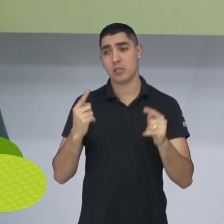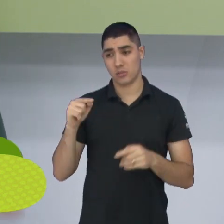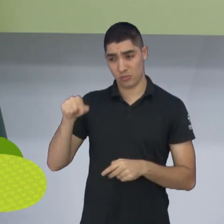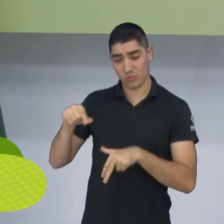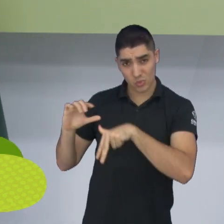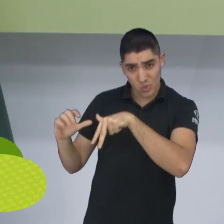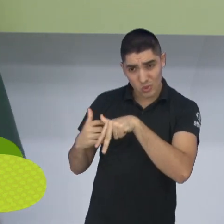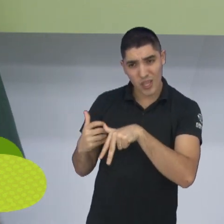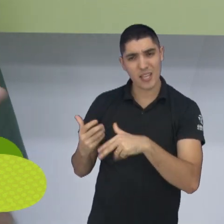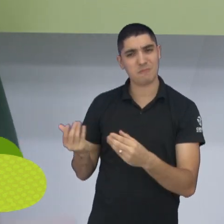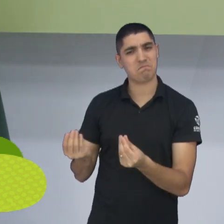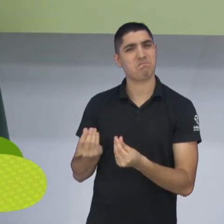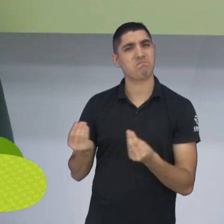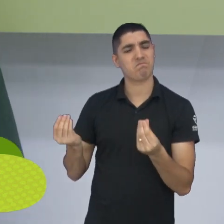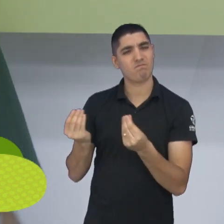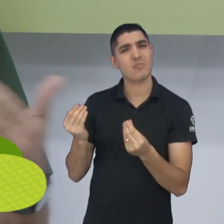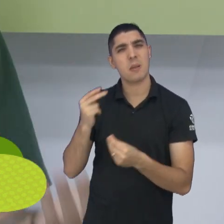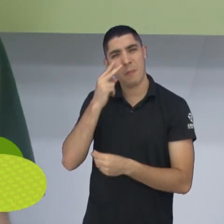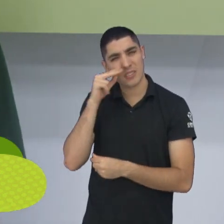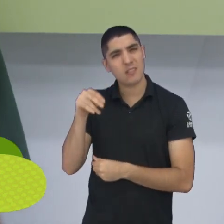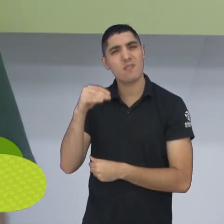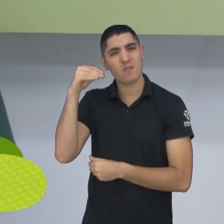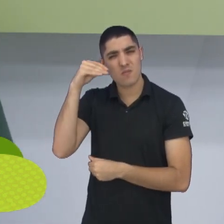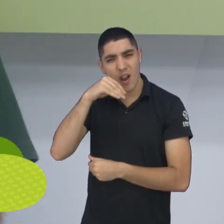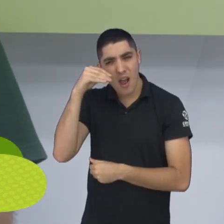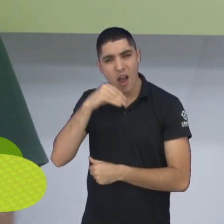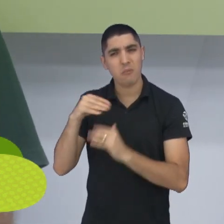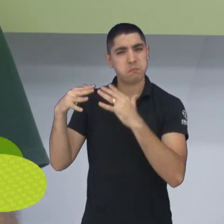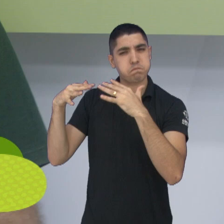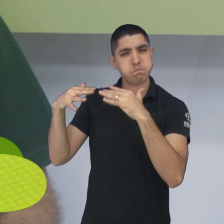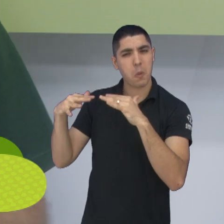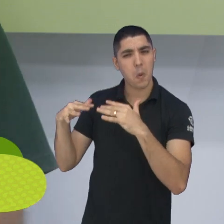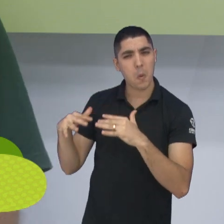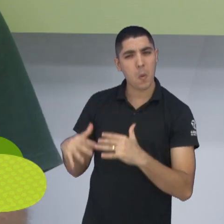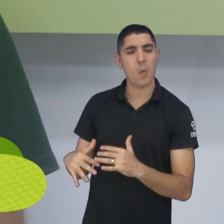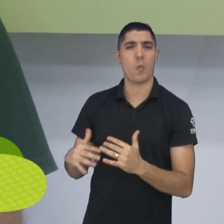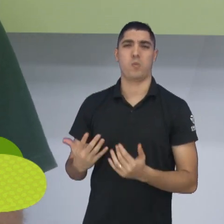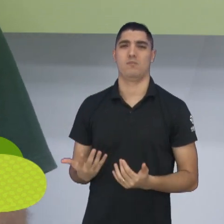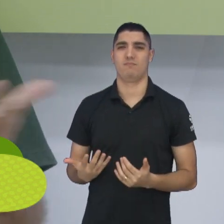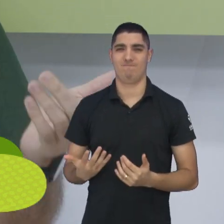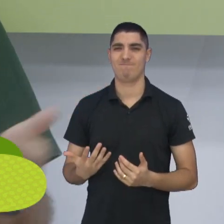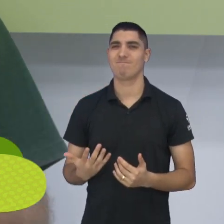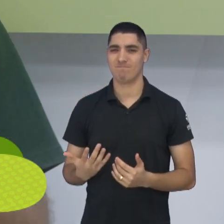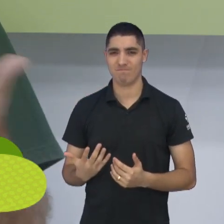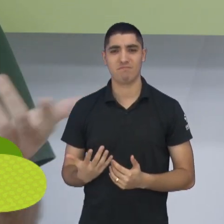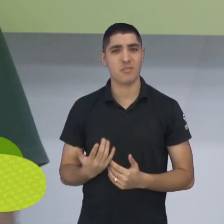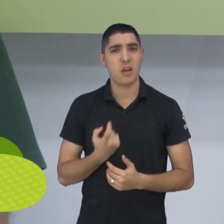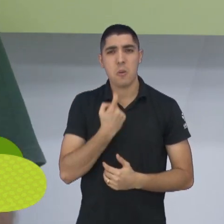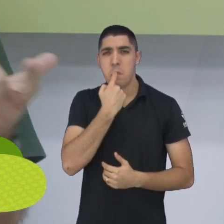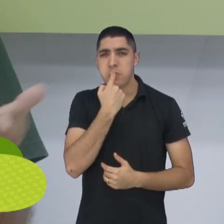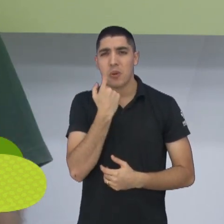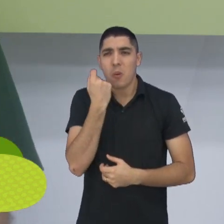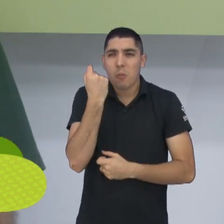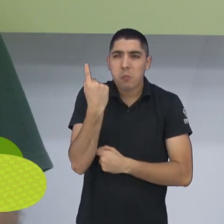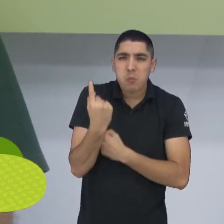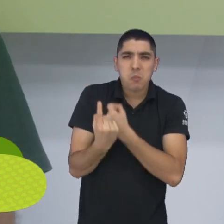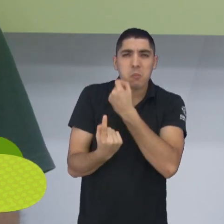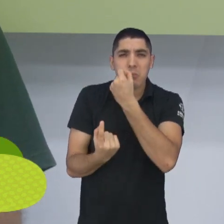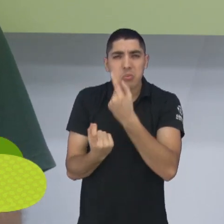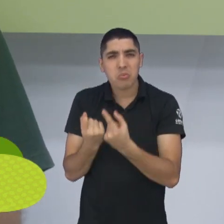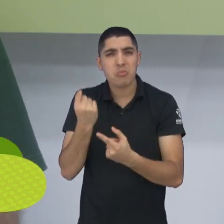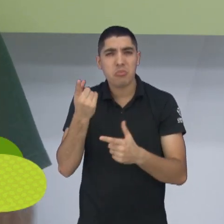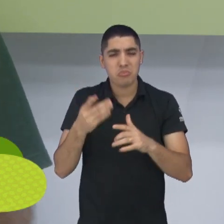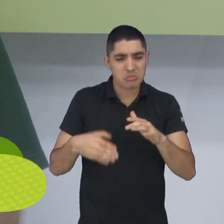foi muito abaixo, muito abaixo, muito abaixo do que se espera para uma estreia. É, um ataque ou outro em cada tempo,